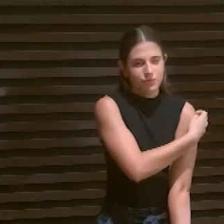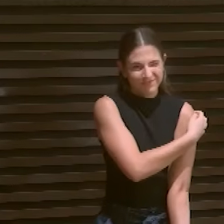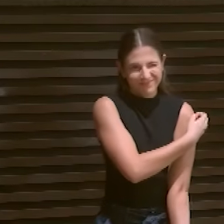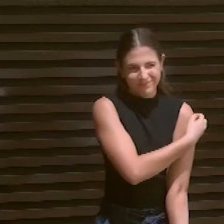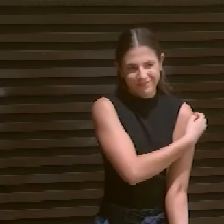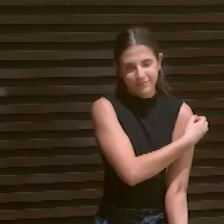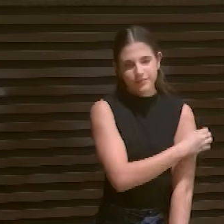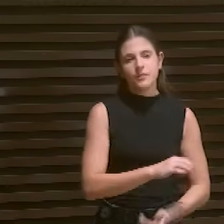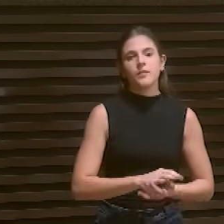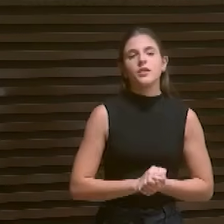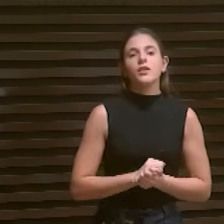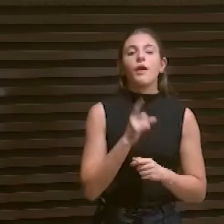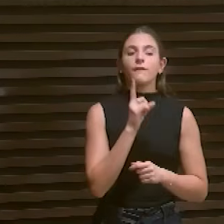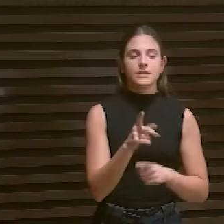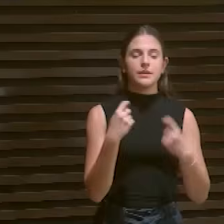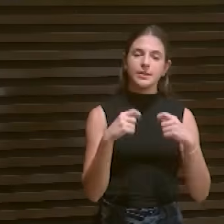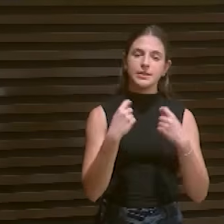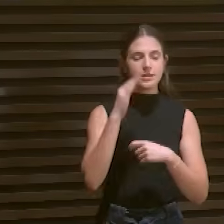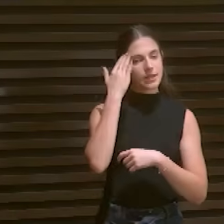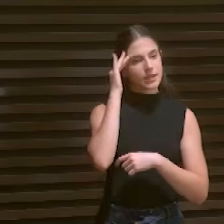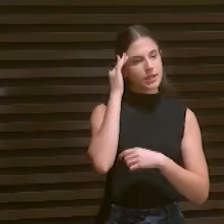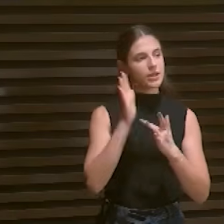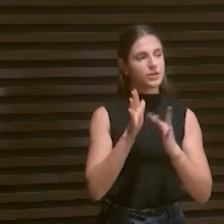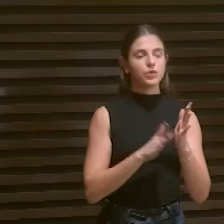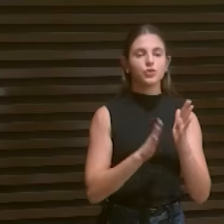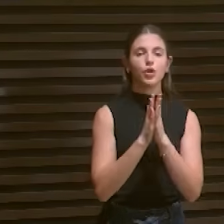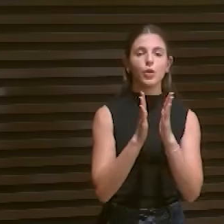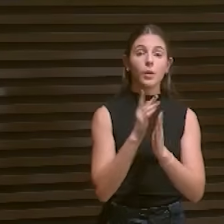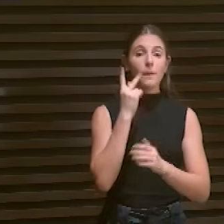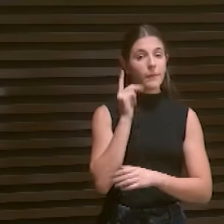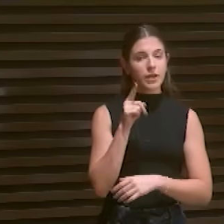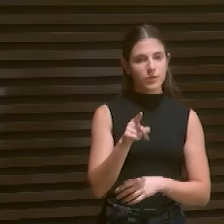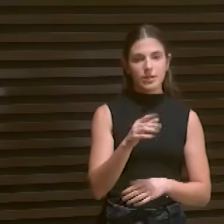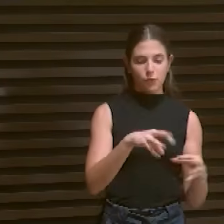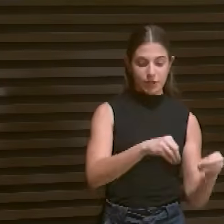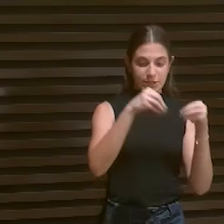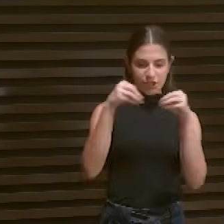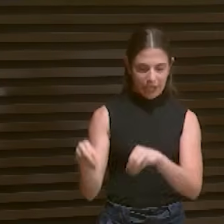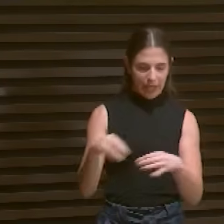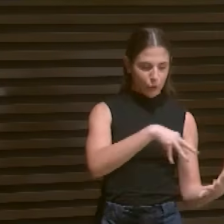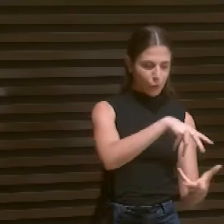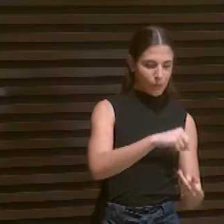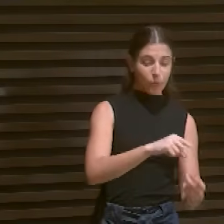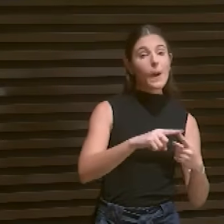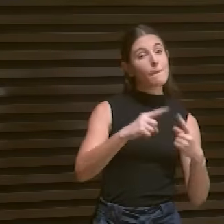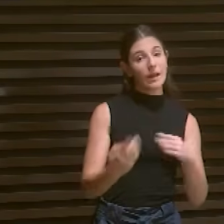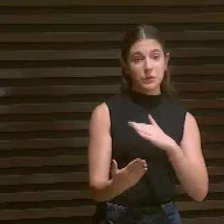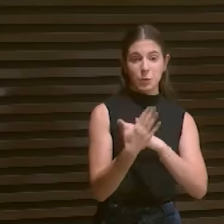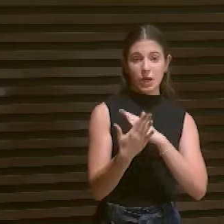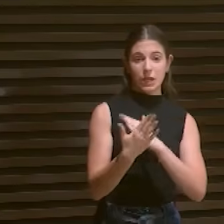Você tem que entender, Jesus orou para que você não fosse tirado do mundo, mas que você fosse guardado do